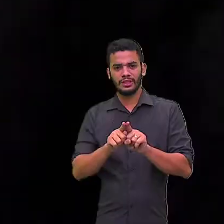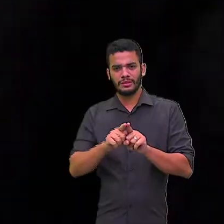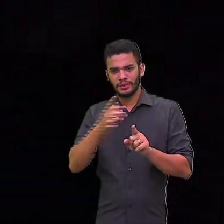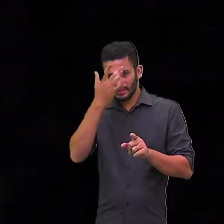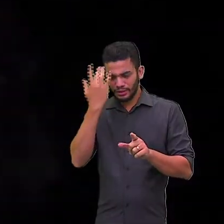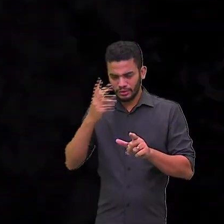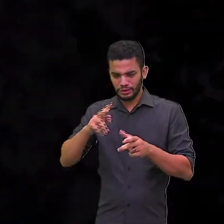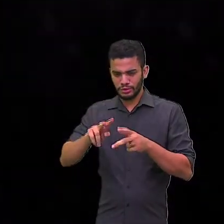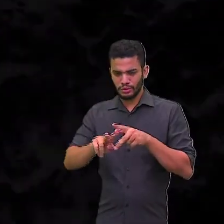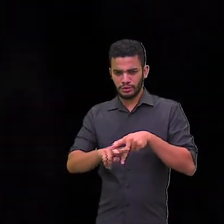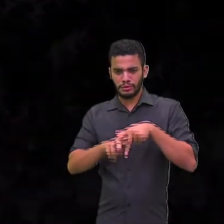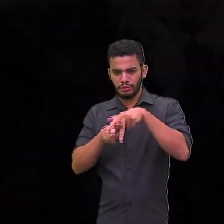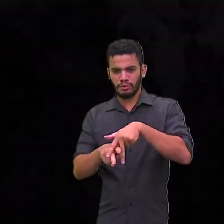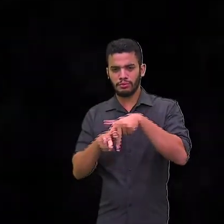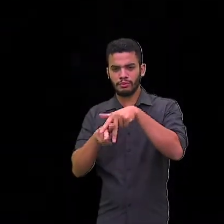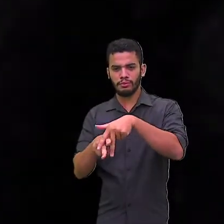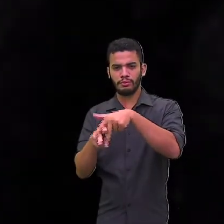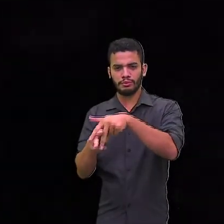aqui.